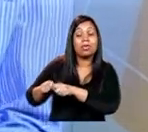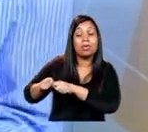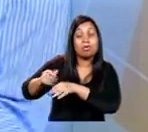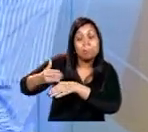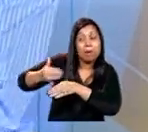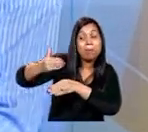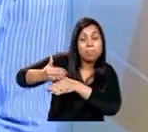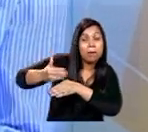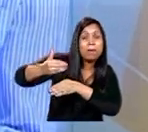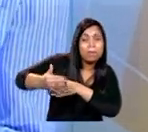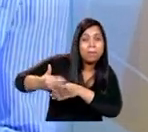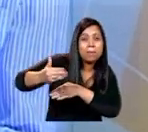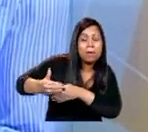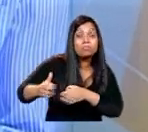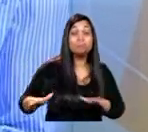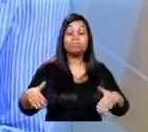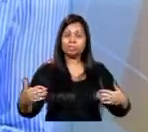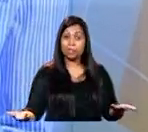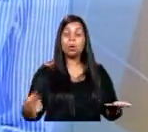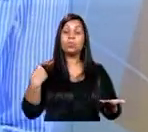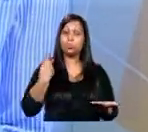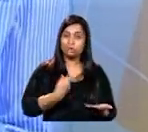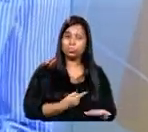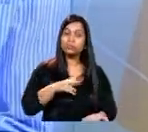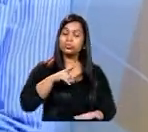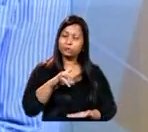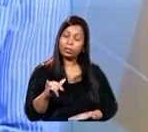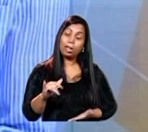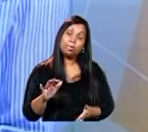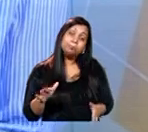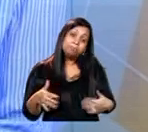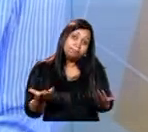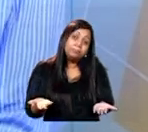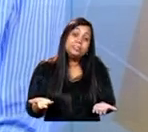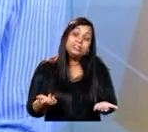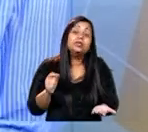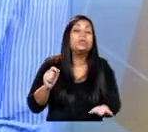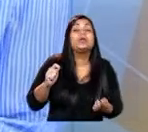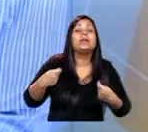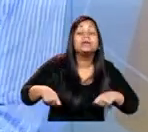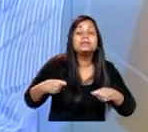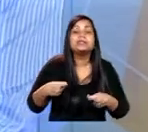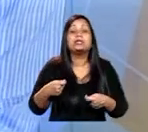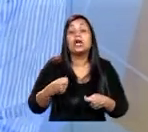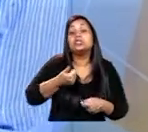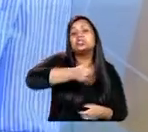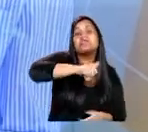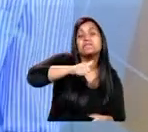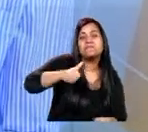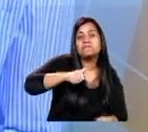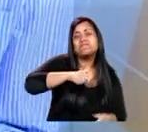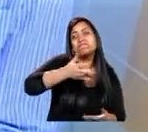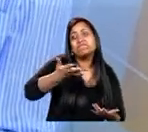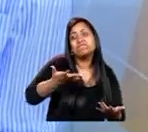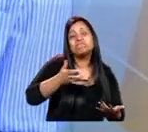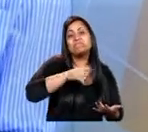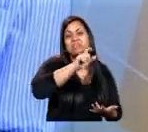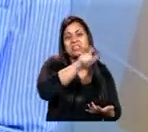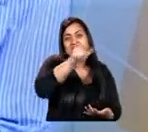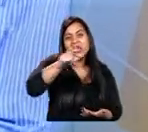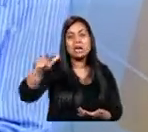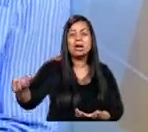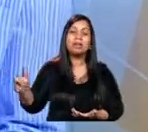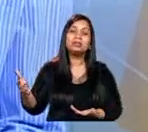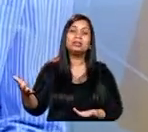fazer cada procedimento, né? Sim. Então, assim, a gente vai e aí as necessidades variam de cada quadro, né?